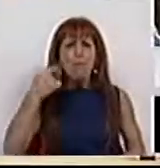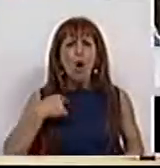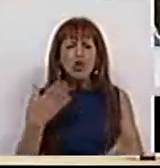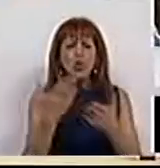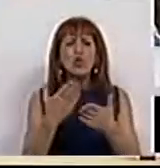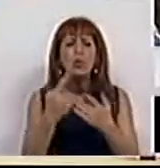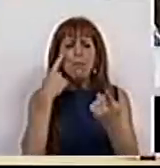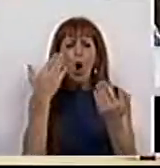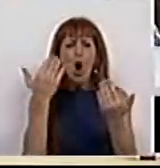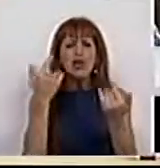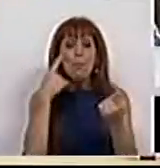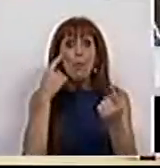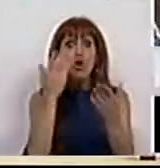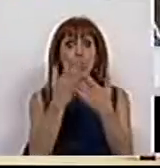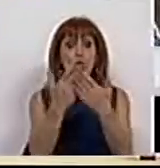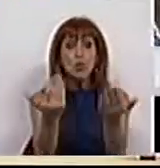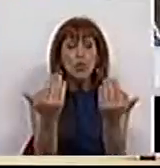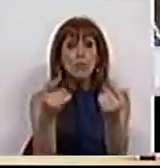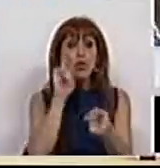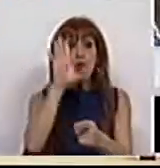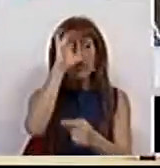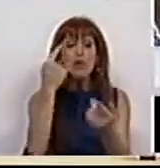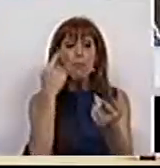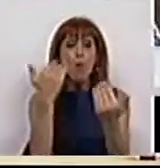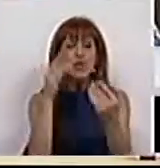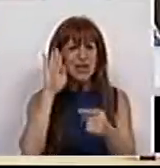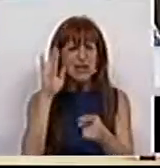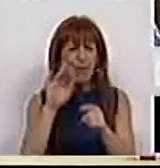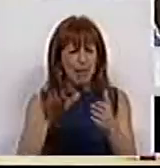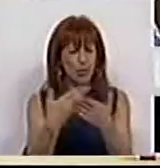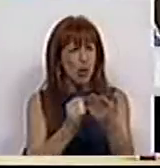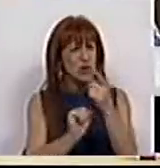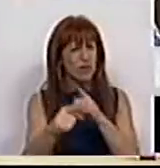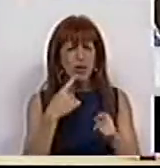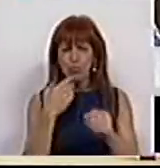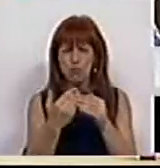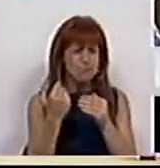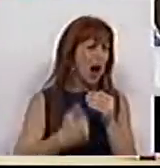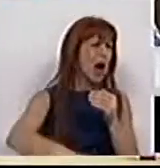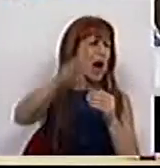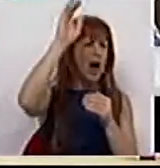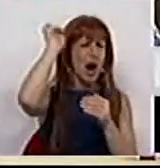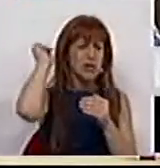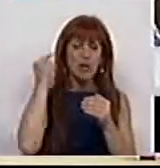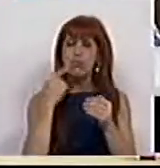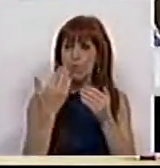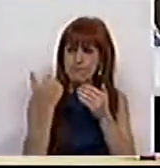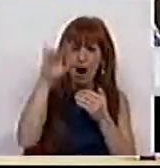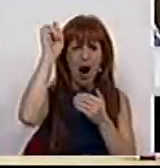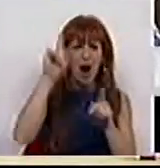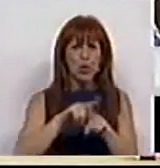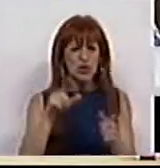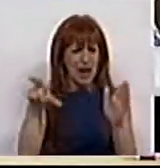Mostre-nos os estudos. Mostre os estudos, Sra. Ministra. Sabe bem que a sua proposta vai muito para além